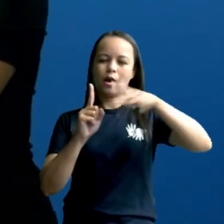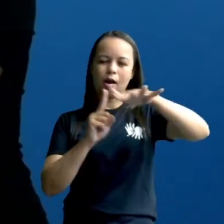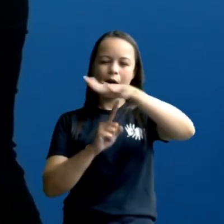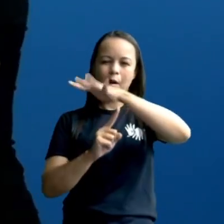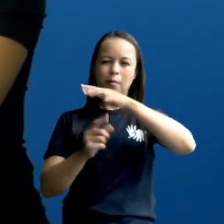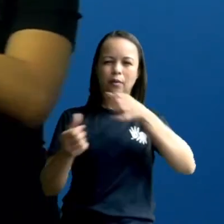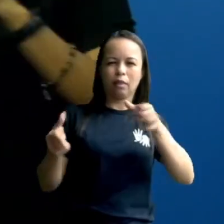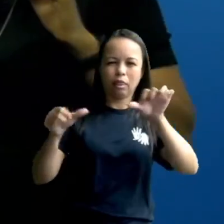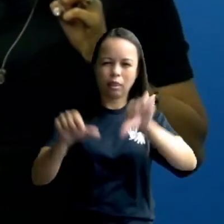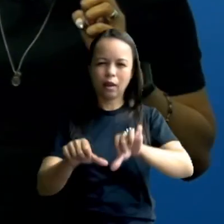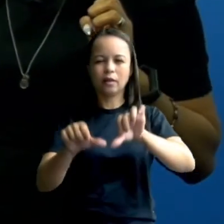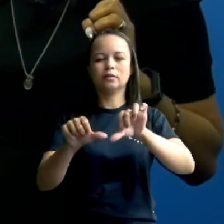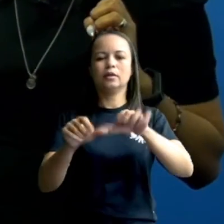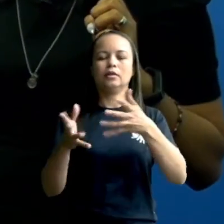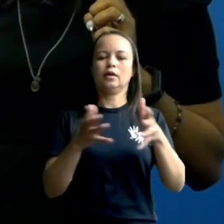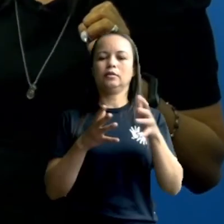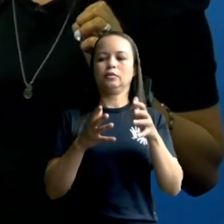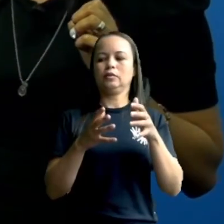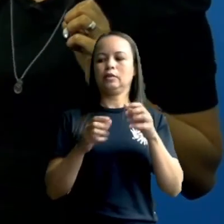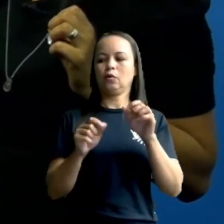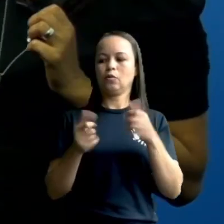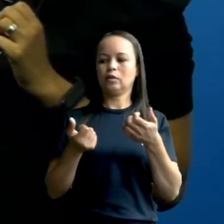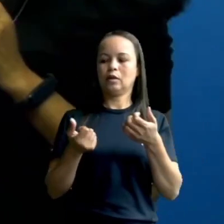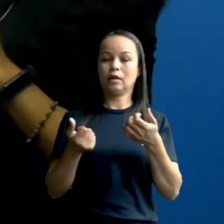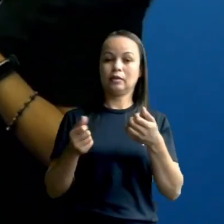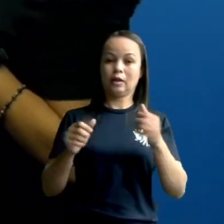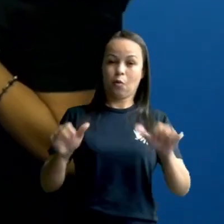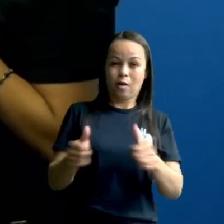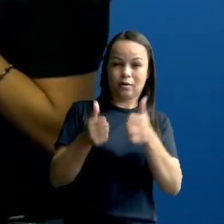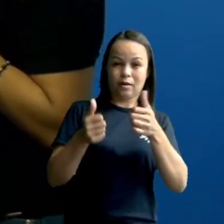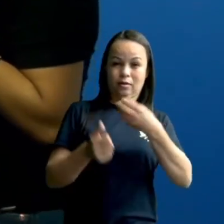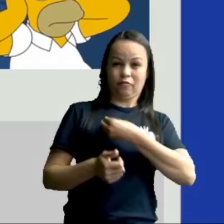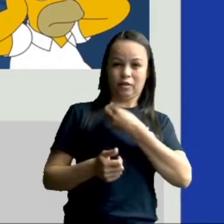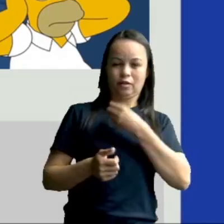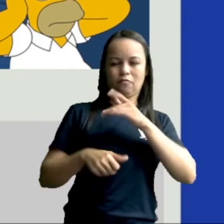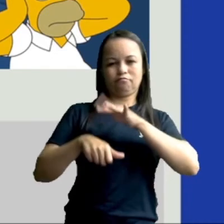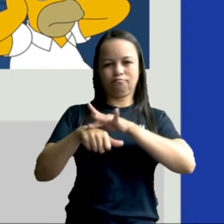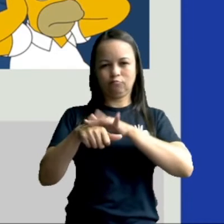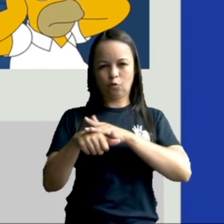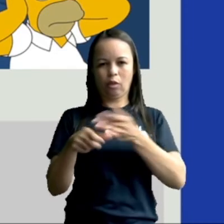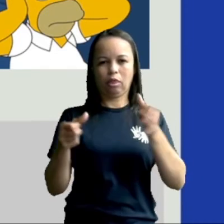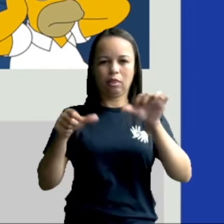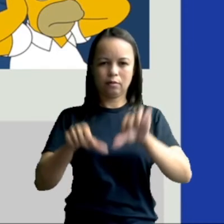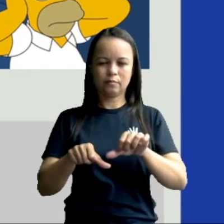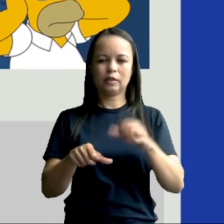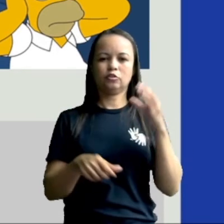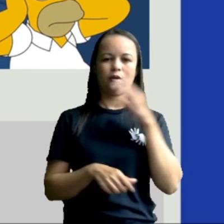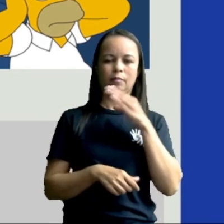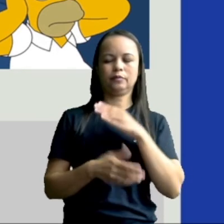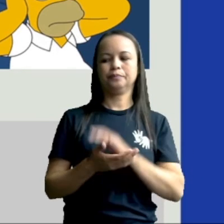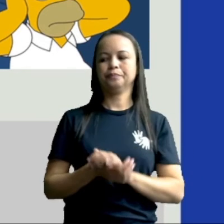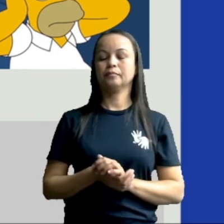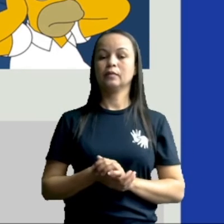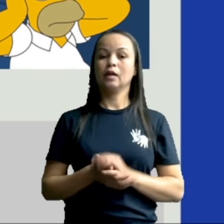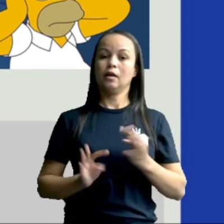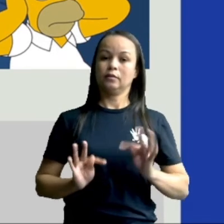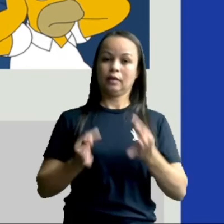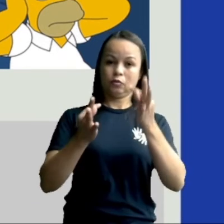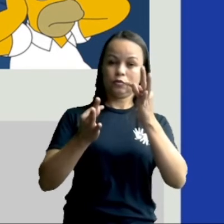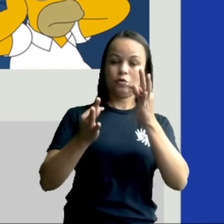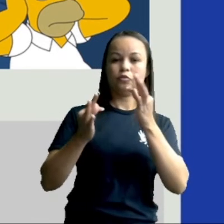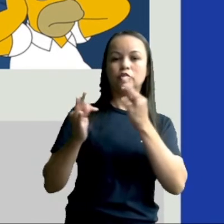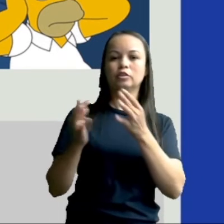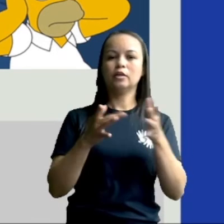de vida. Se eu diminuo a minha qualidade de vida, eu fico doente mais rápido. Então, ó, o avanço da ciência e da tecnologia depende